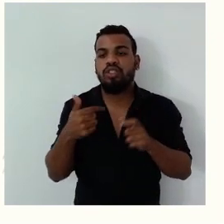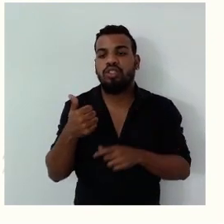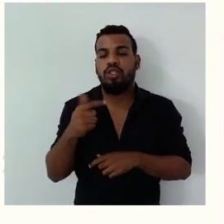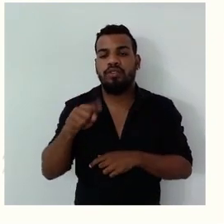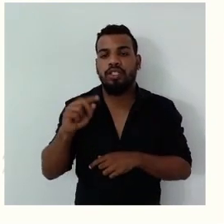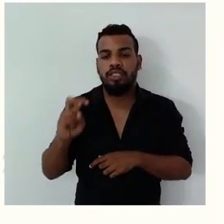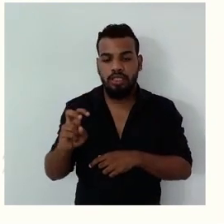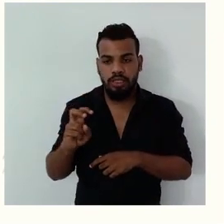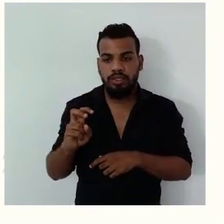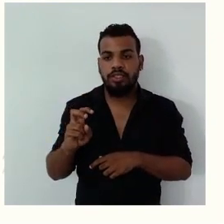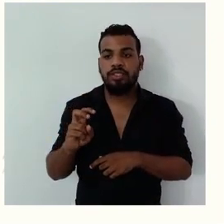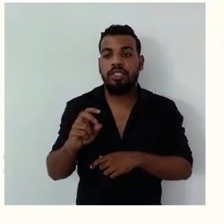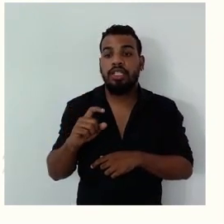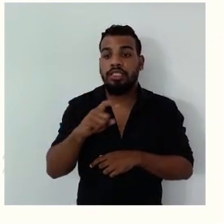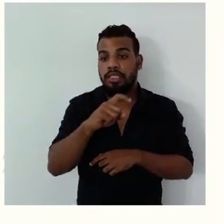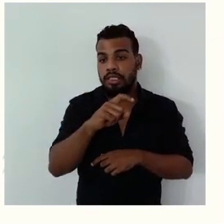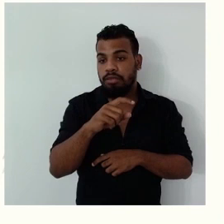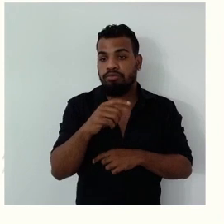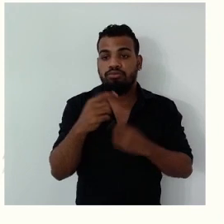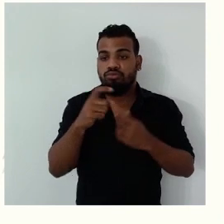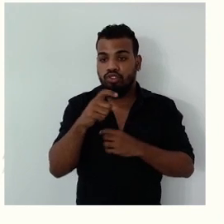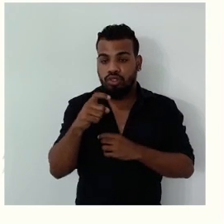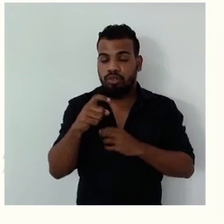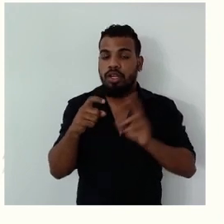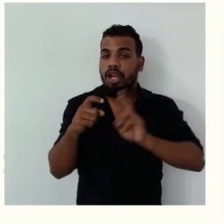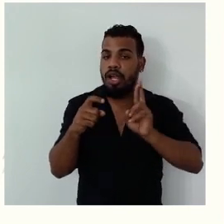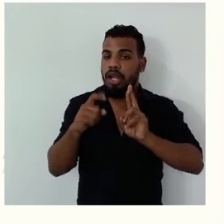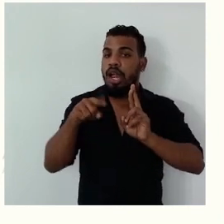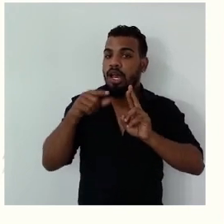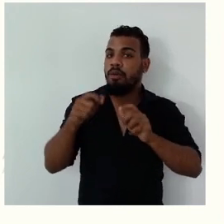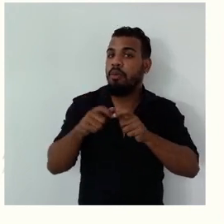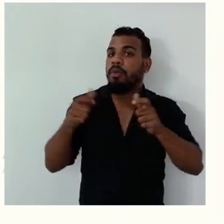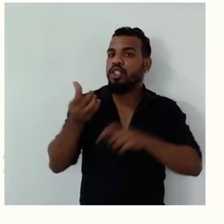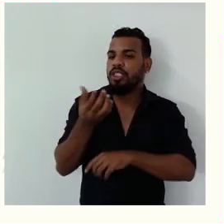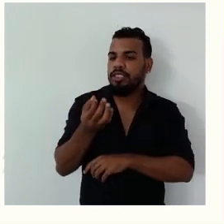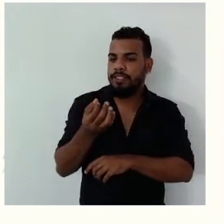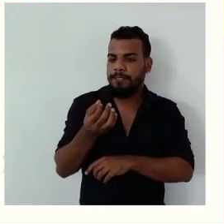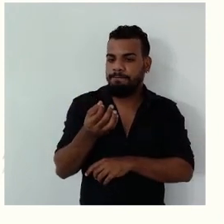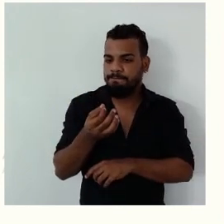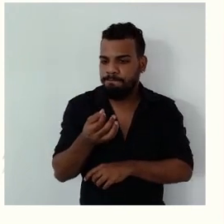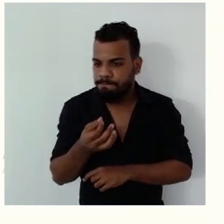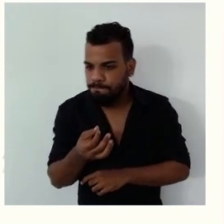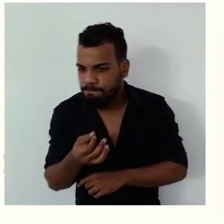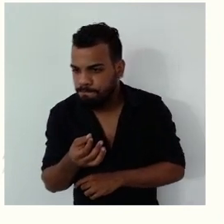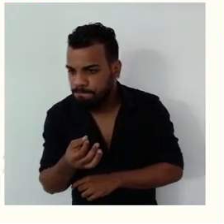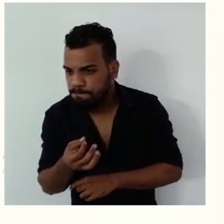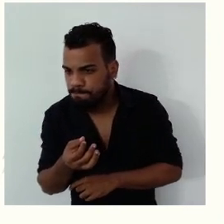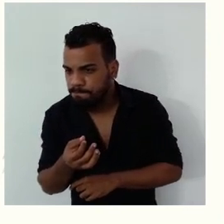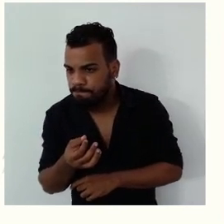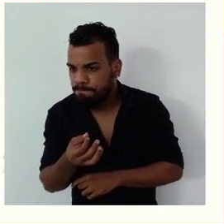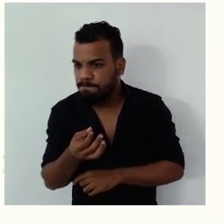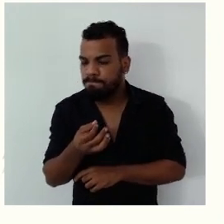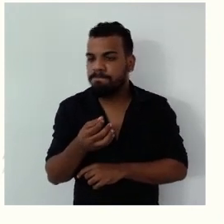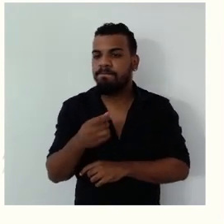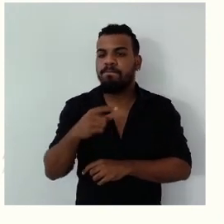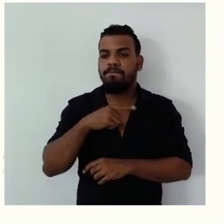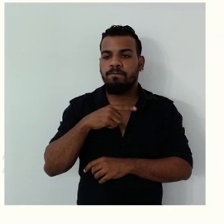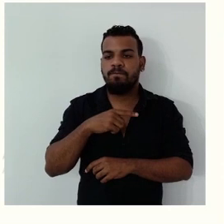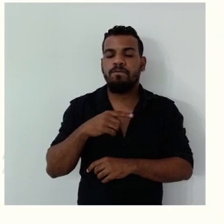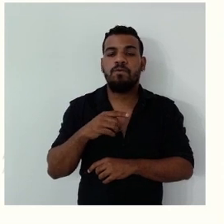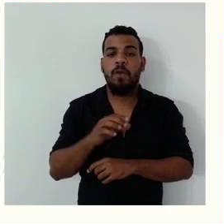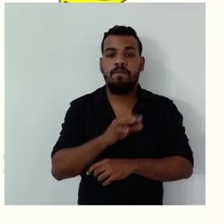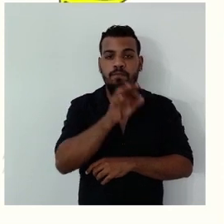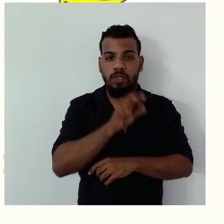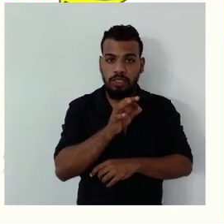12,5. X reais equivale ao aumento de 60. Veja que nós temos aí valor embaixo de valor,